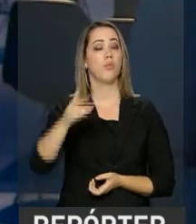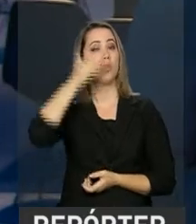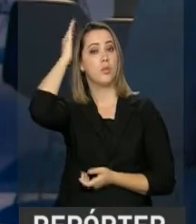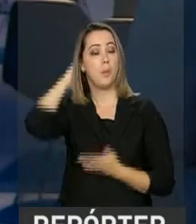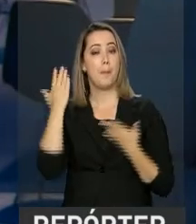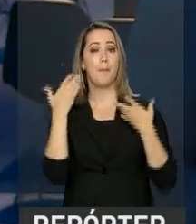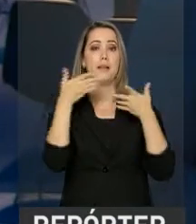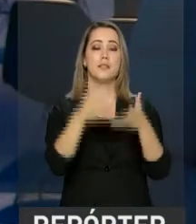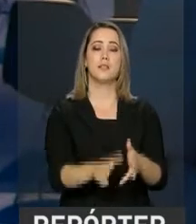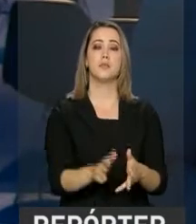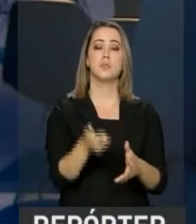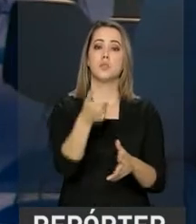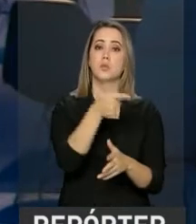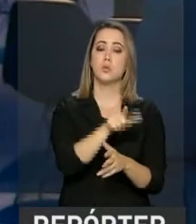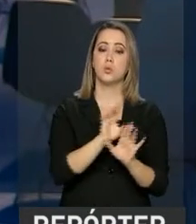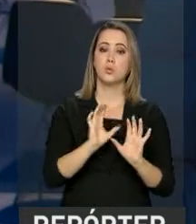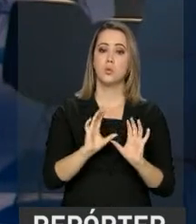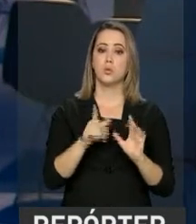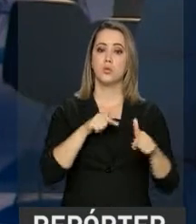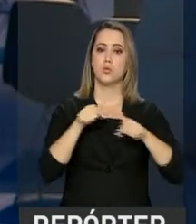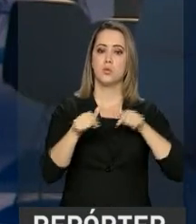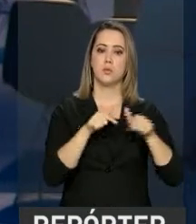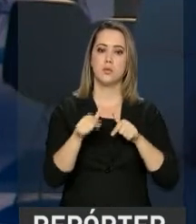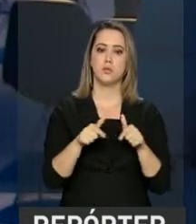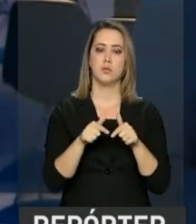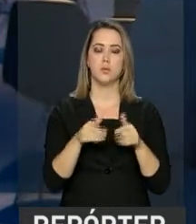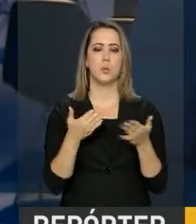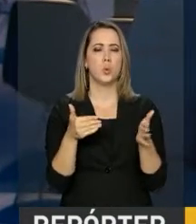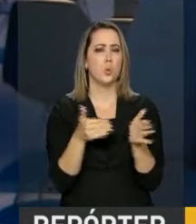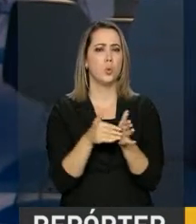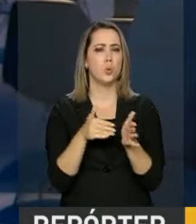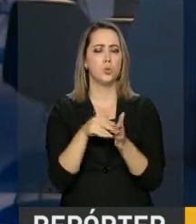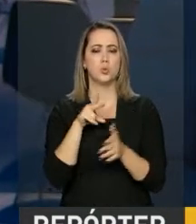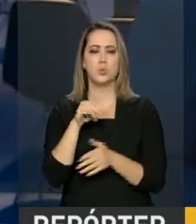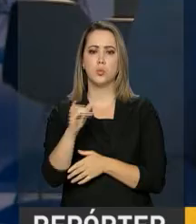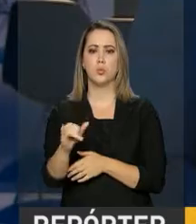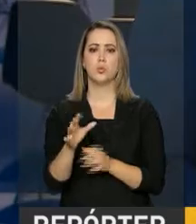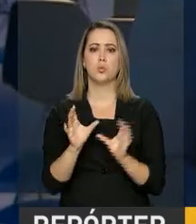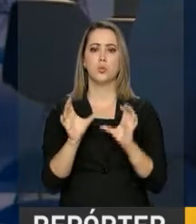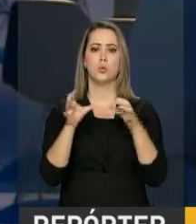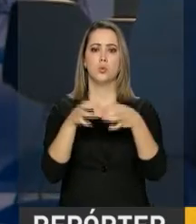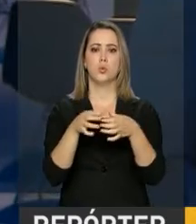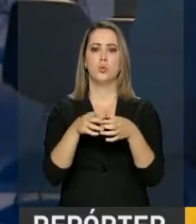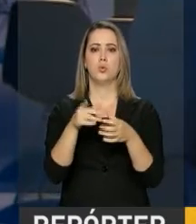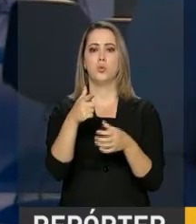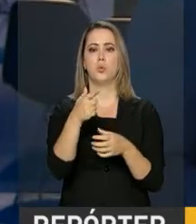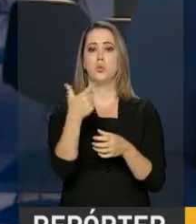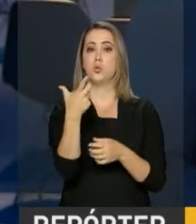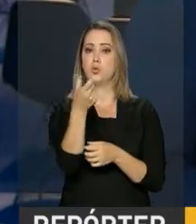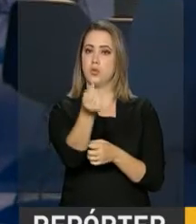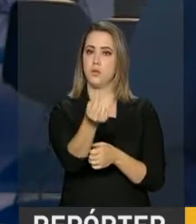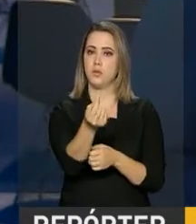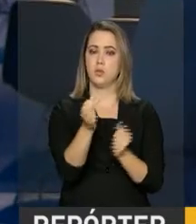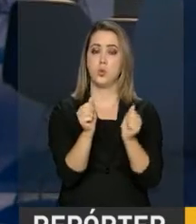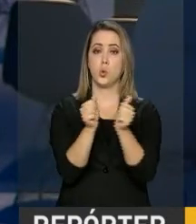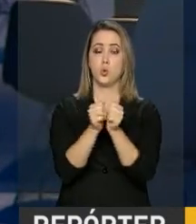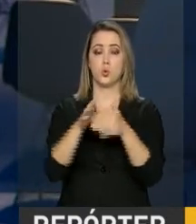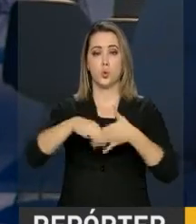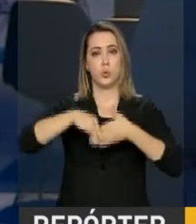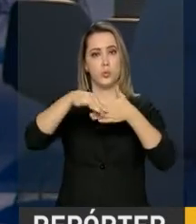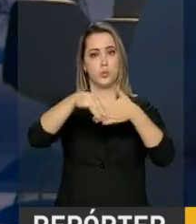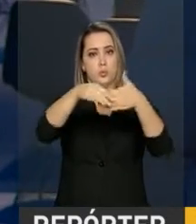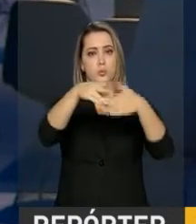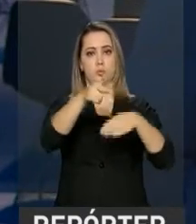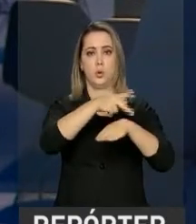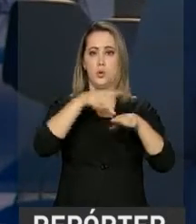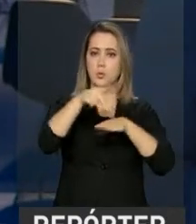Temer participou de mais uma sessão de trabalho no último dia de reuniões de cúpula do G20. Ao lado dos líderes das